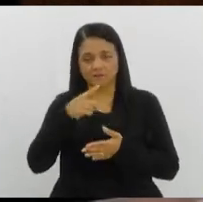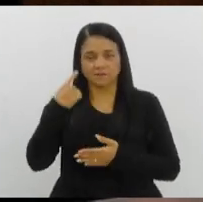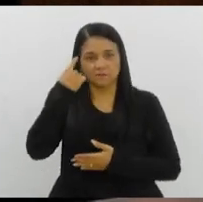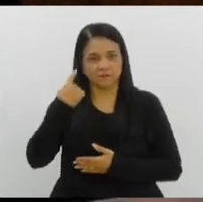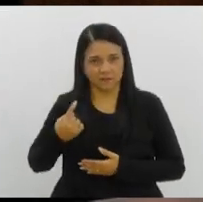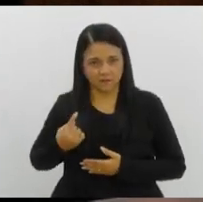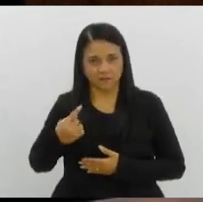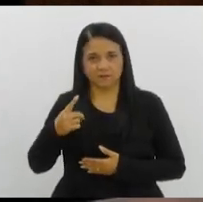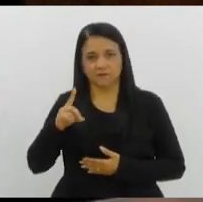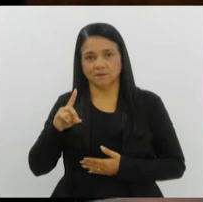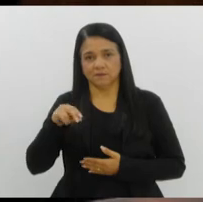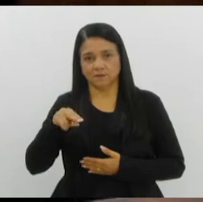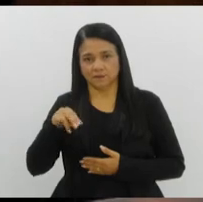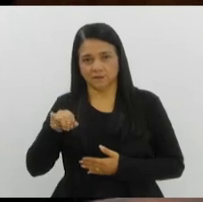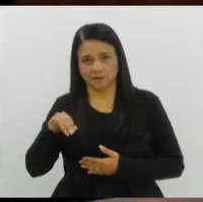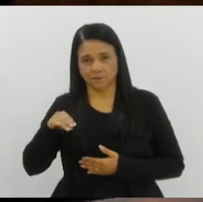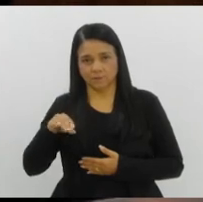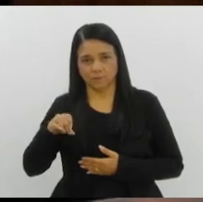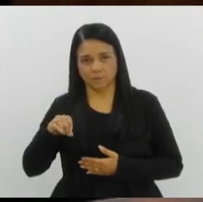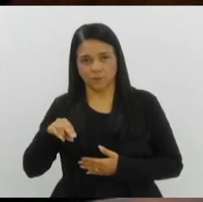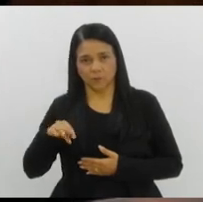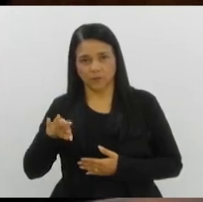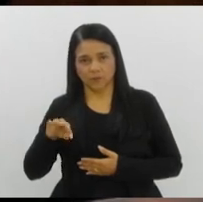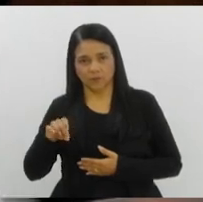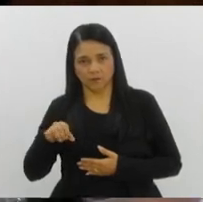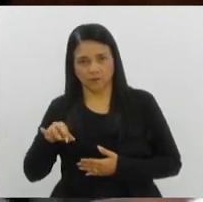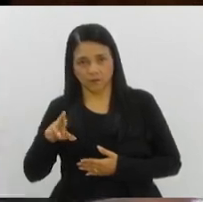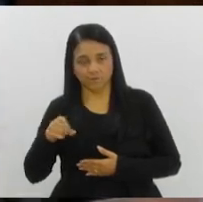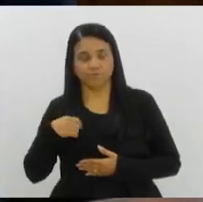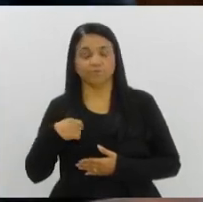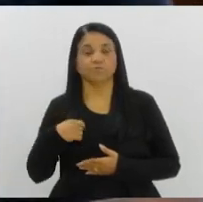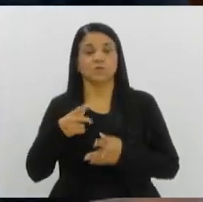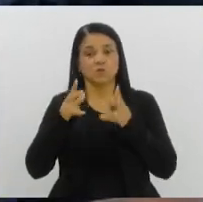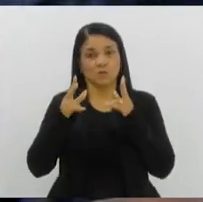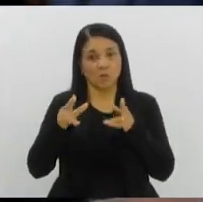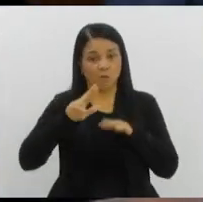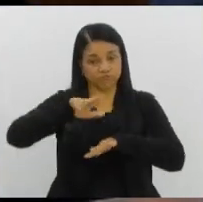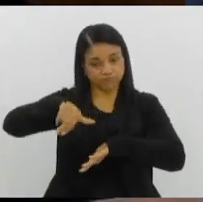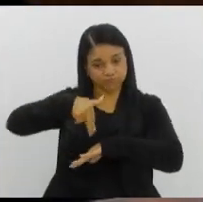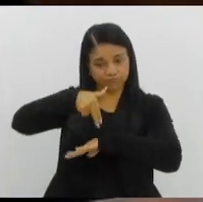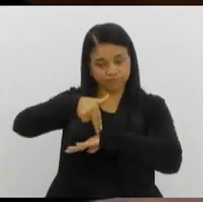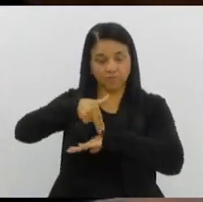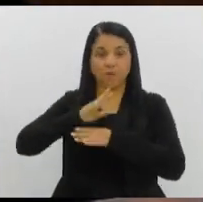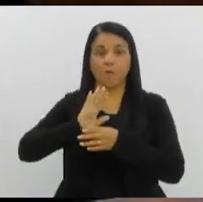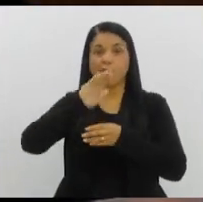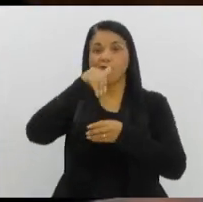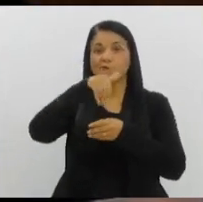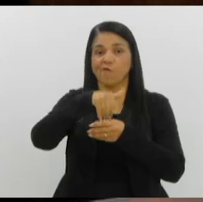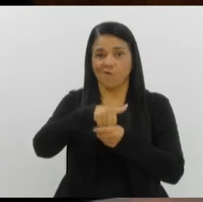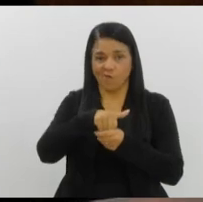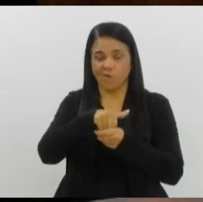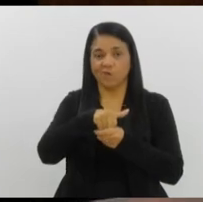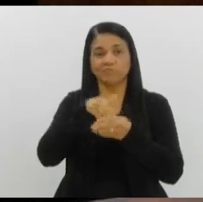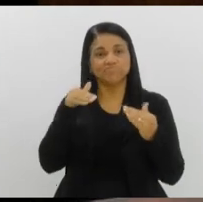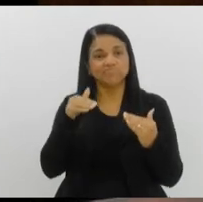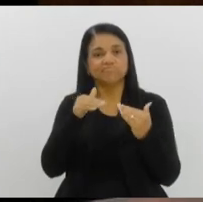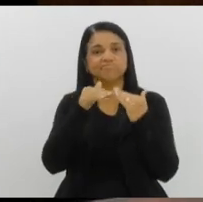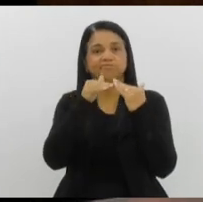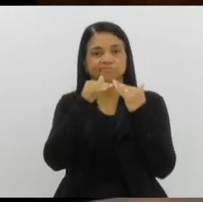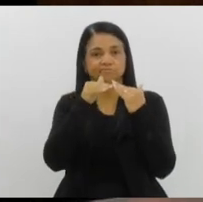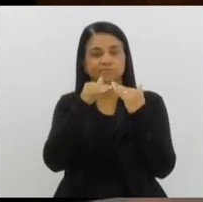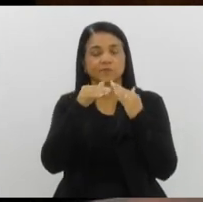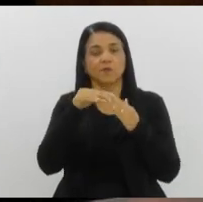Dani Monteiro também veio declarar aqui meu voto favorável